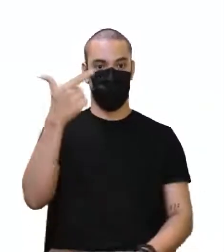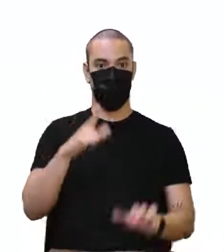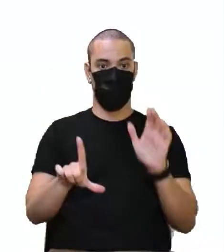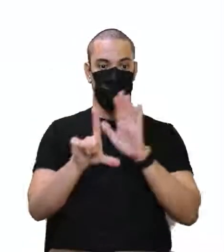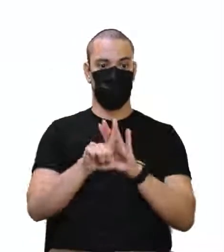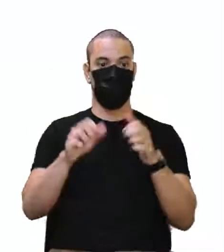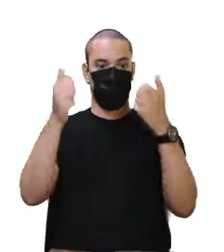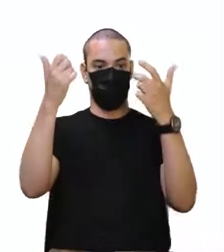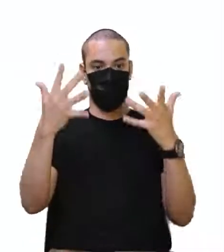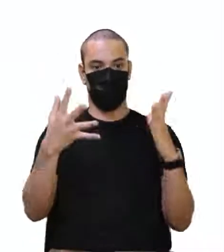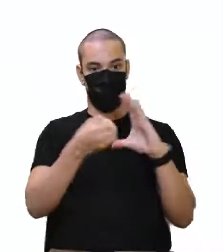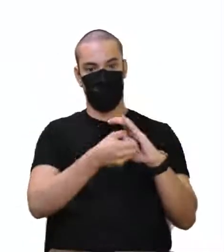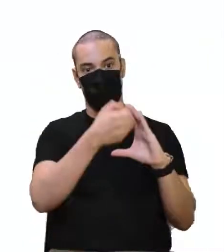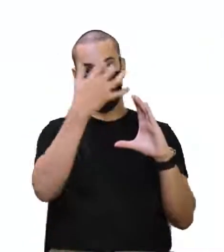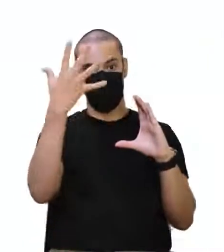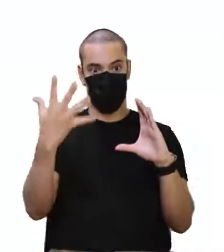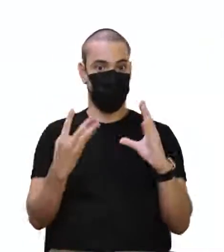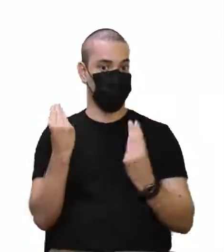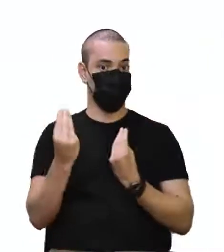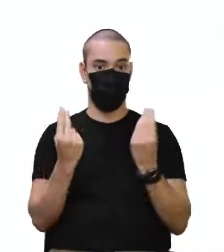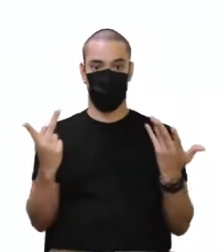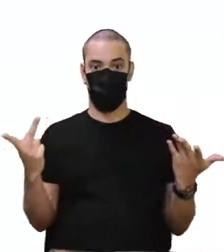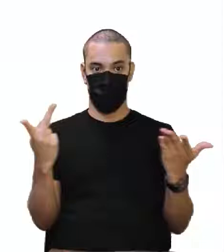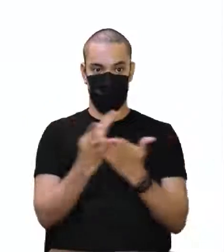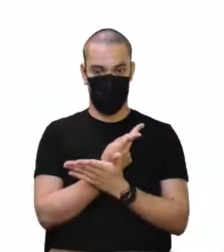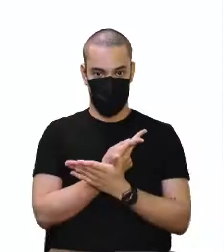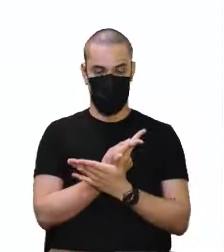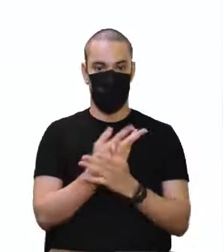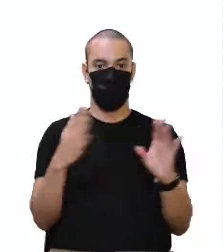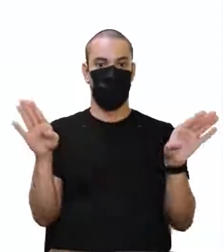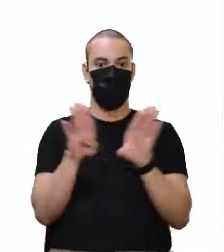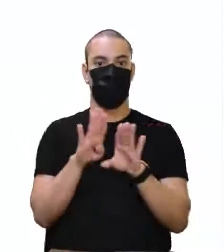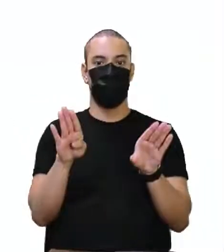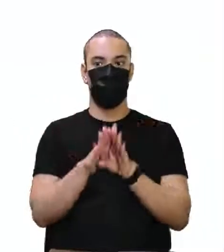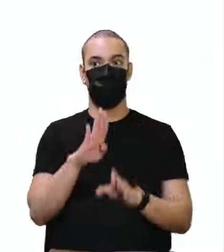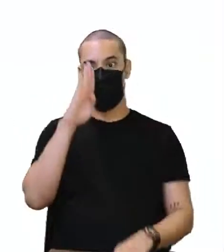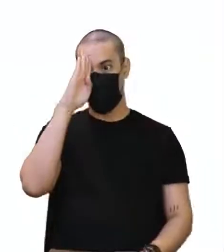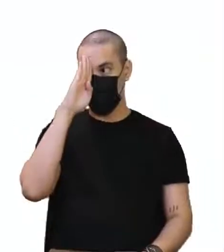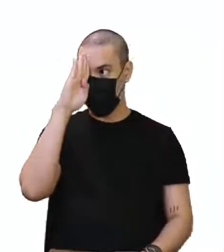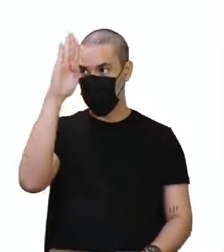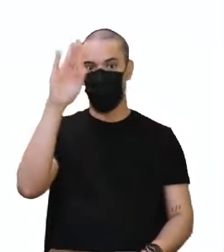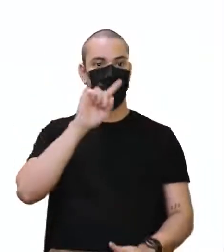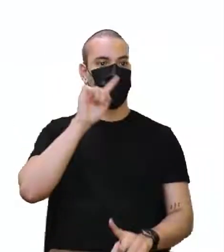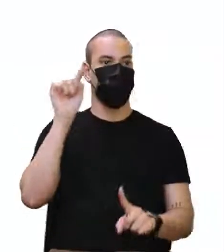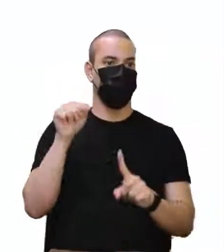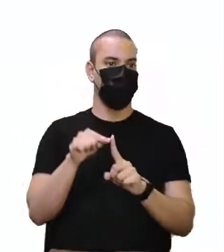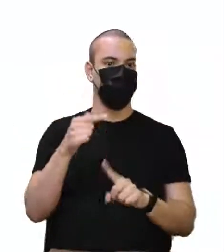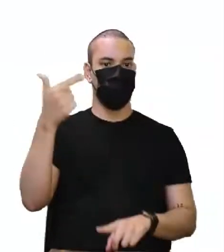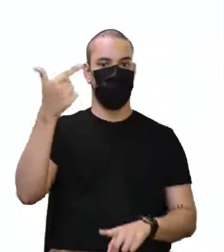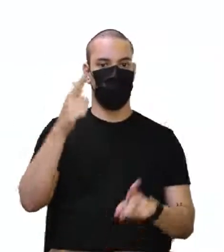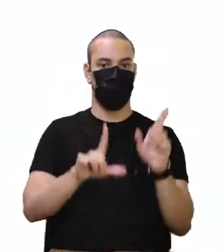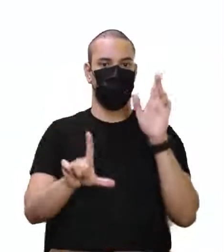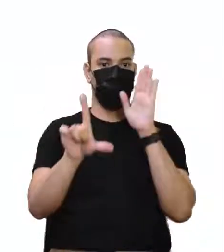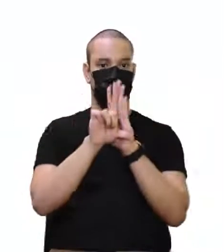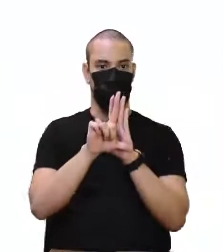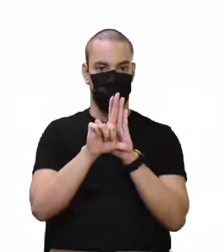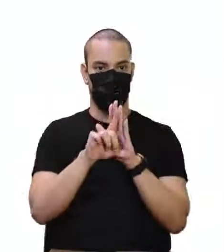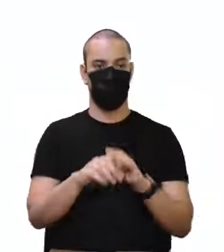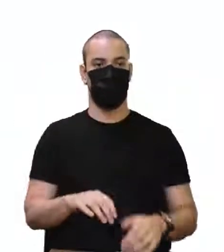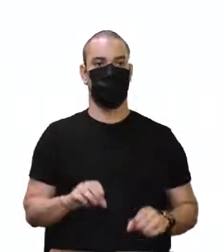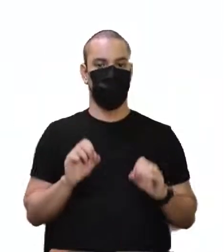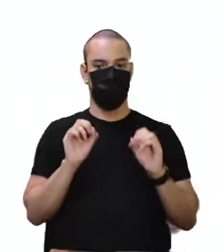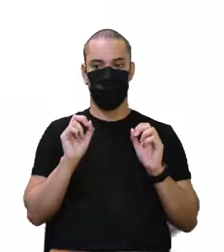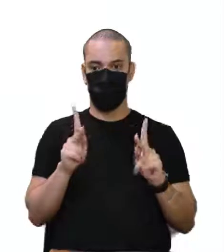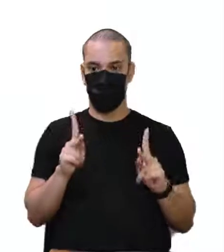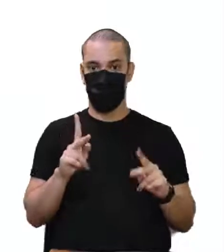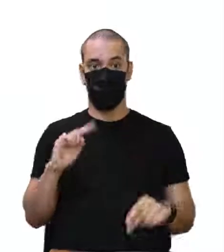sobre as características desse processo, tá? E também vamos frisar o objetivo dessa segunda lei de Mendel,